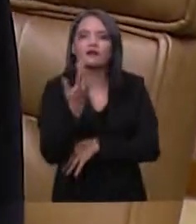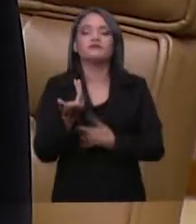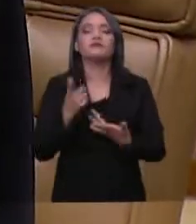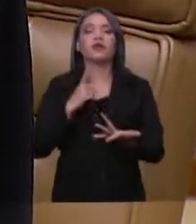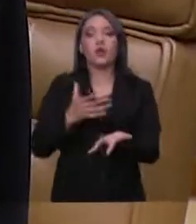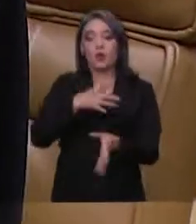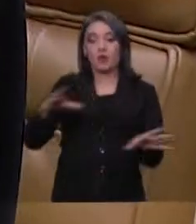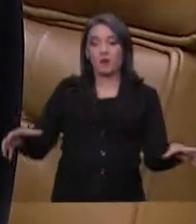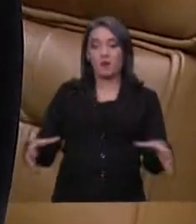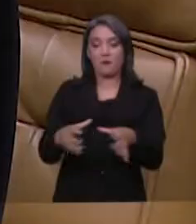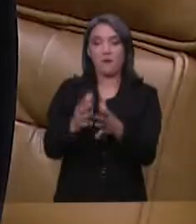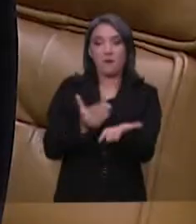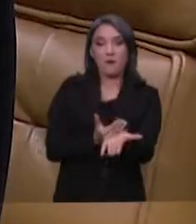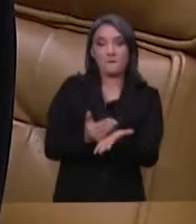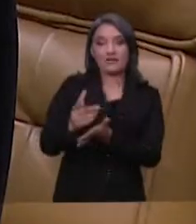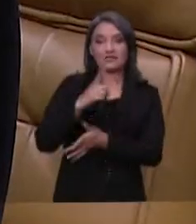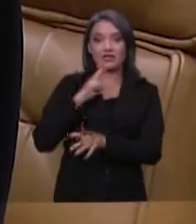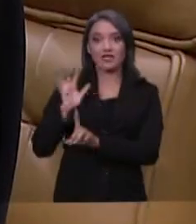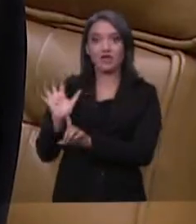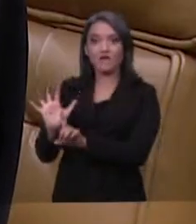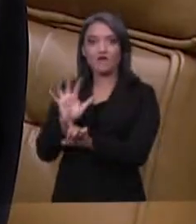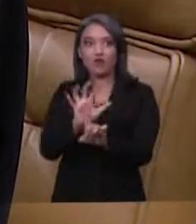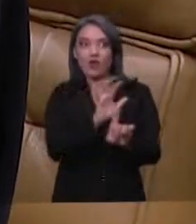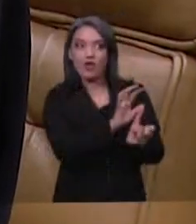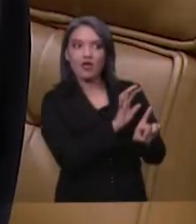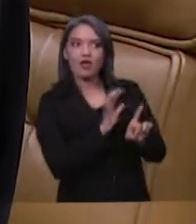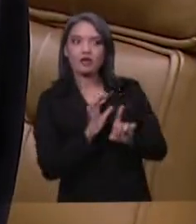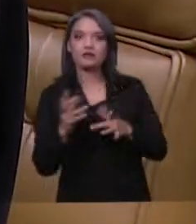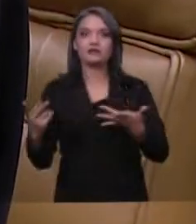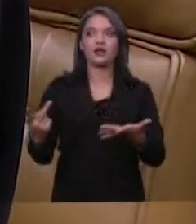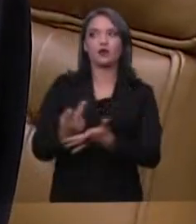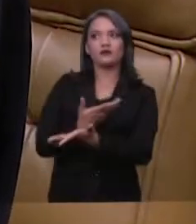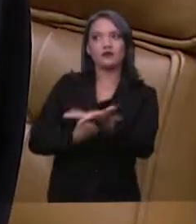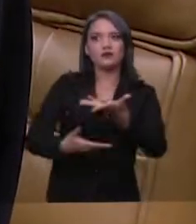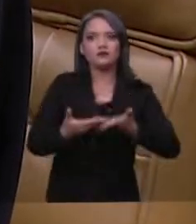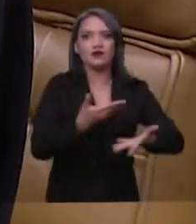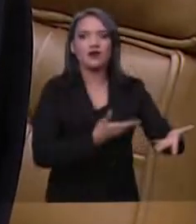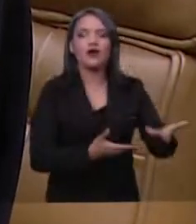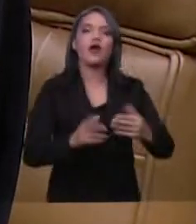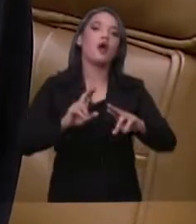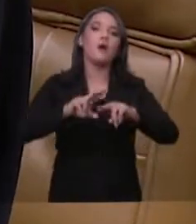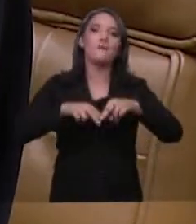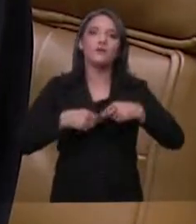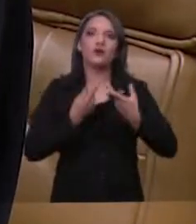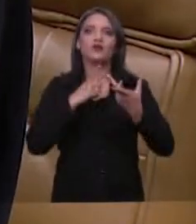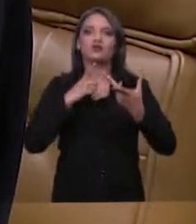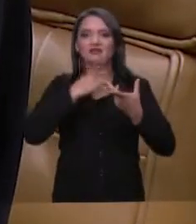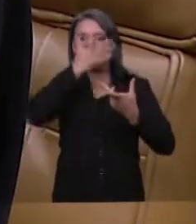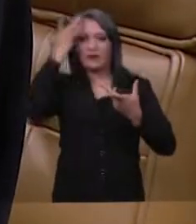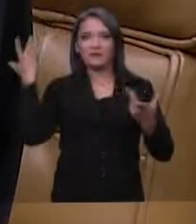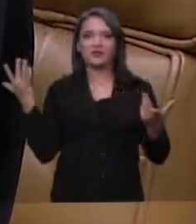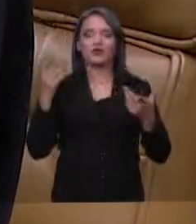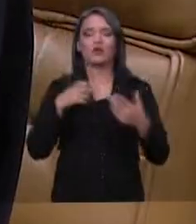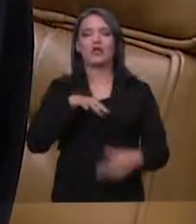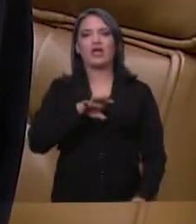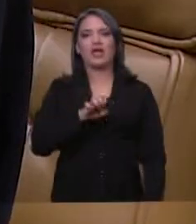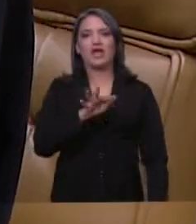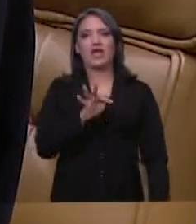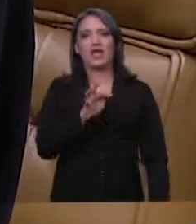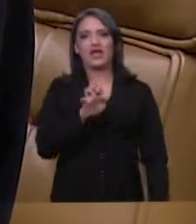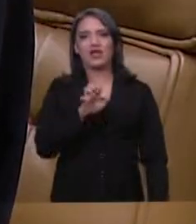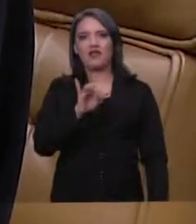exercer uma enorme influência recíproca, desencadeando um efeito manada, apto a gerar o que se chama